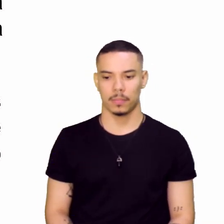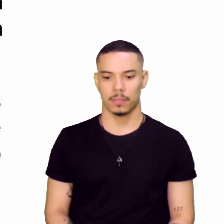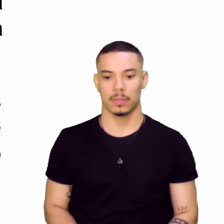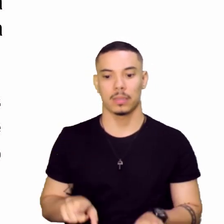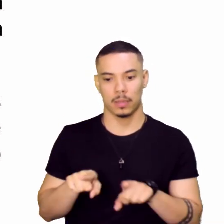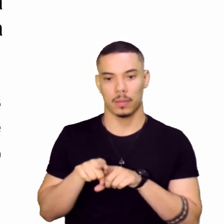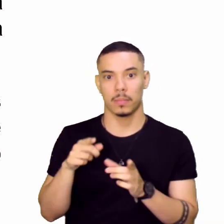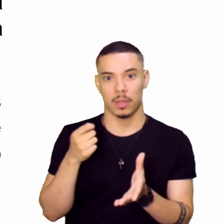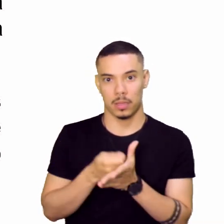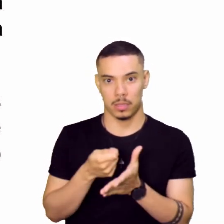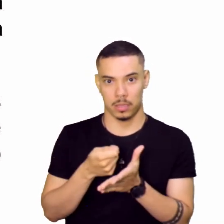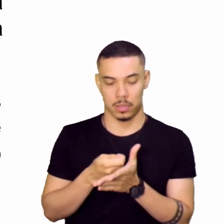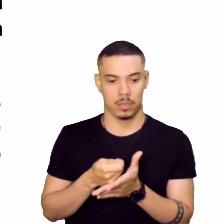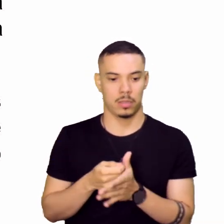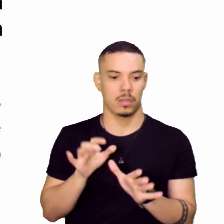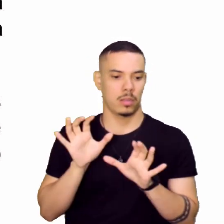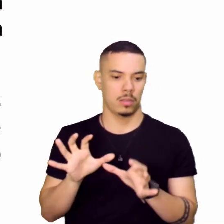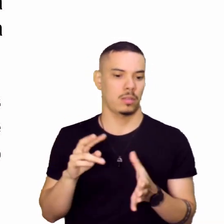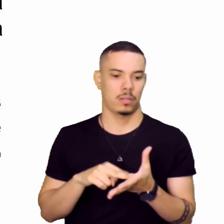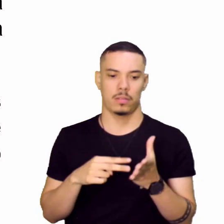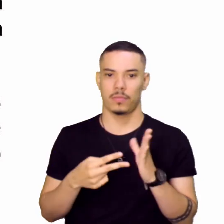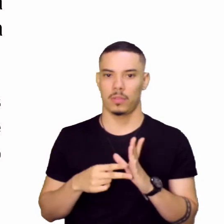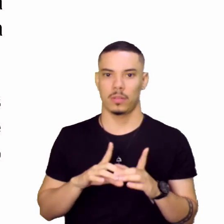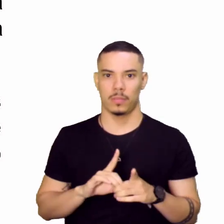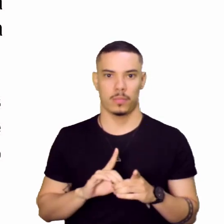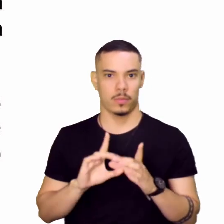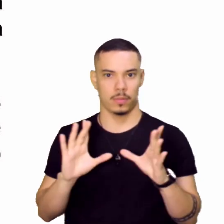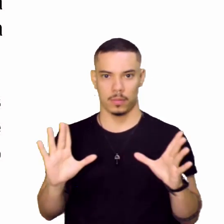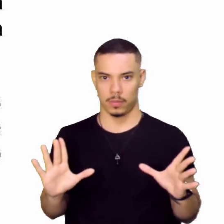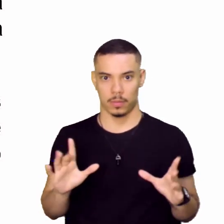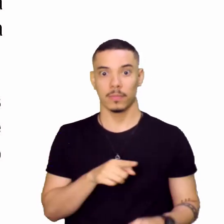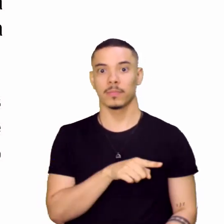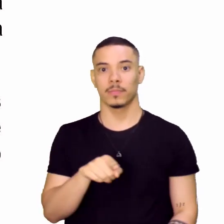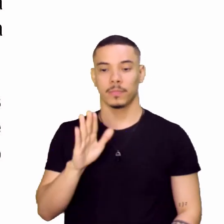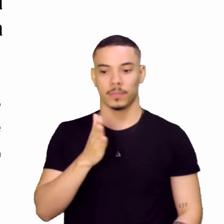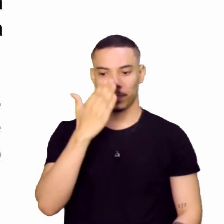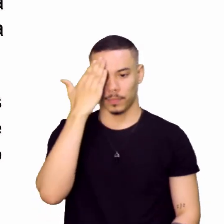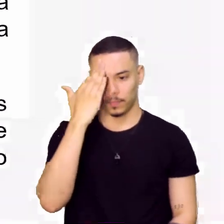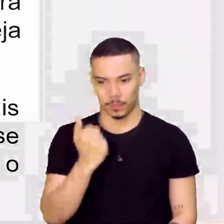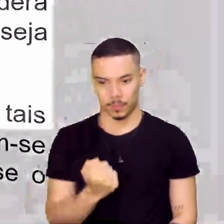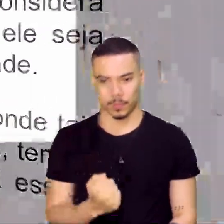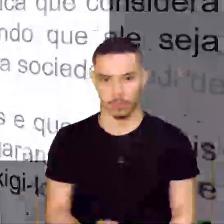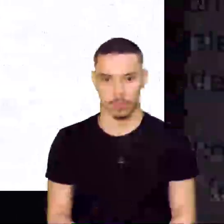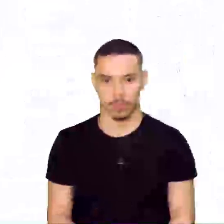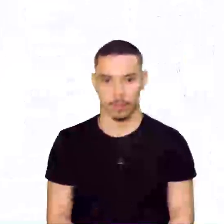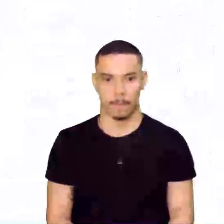de exigir é esse o servo da Democracia Então tá aí você já sabe